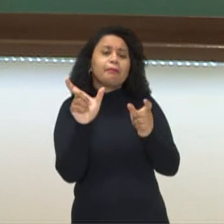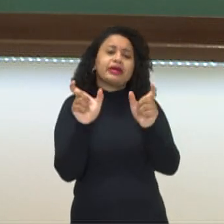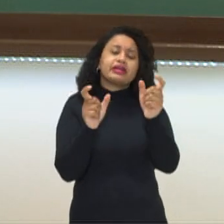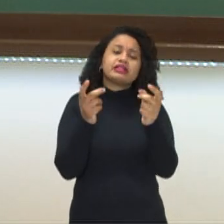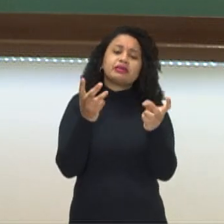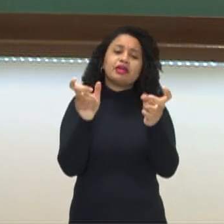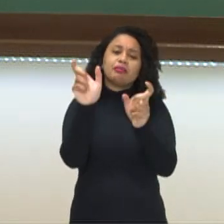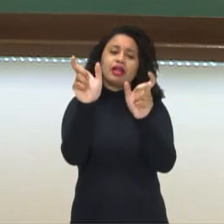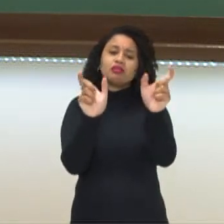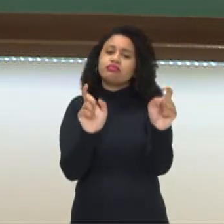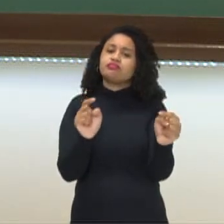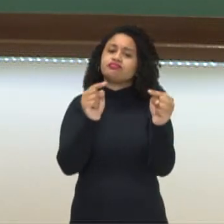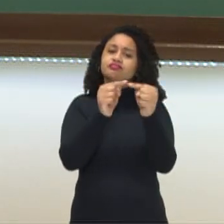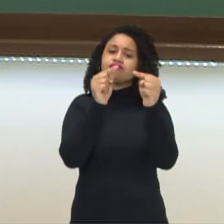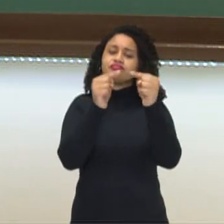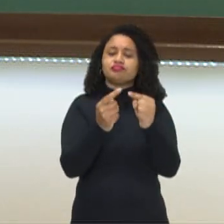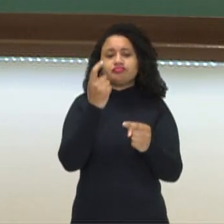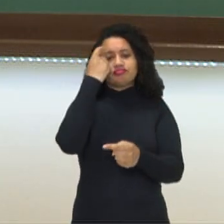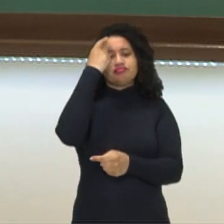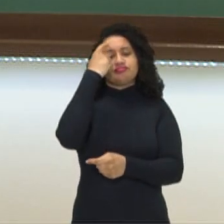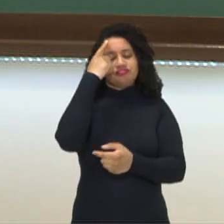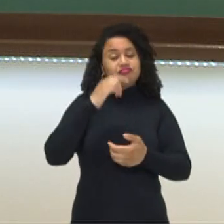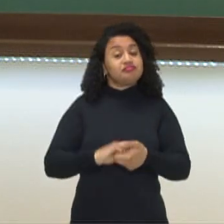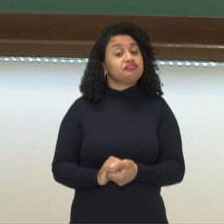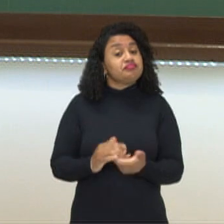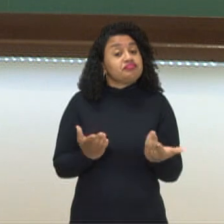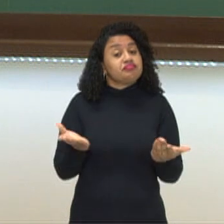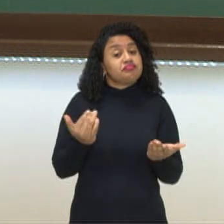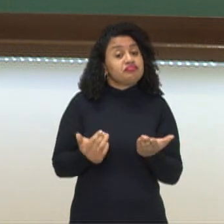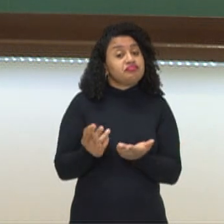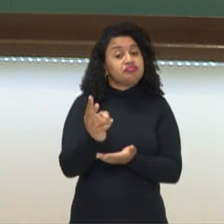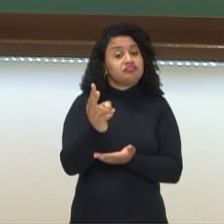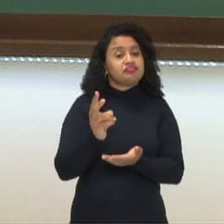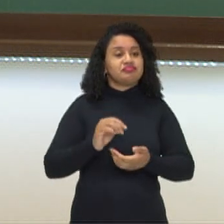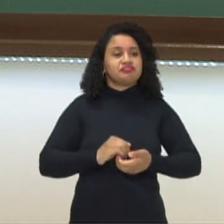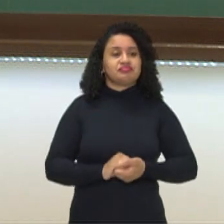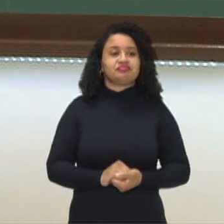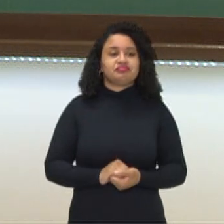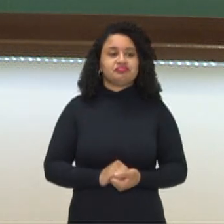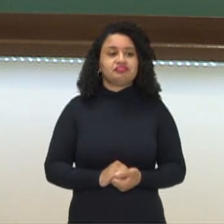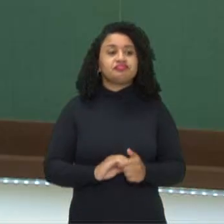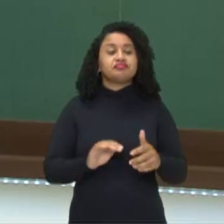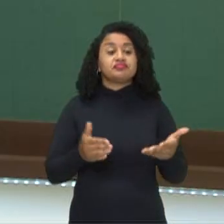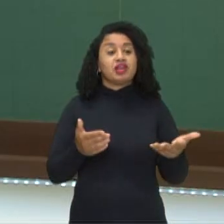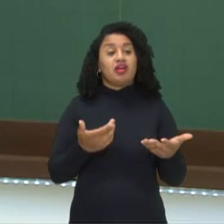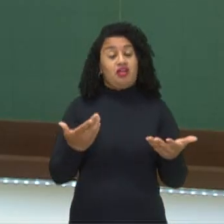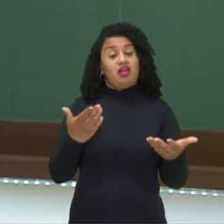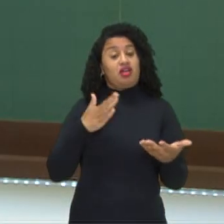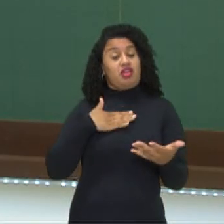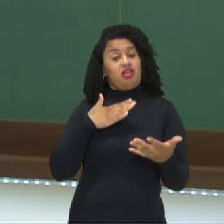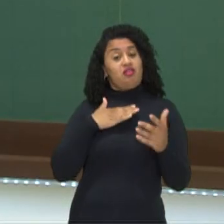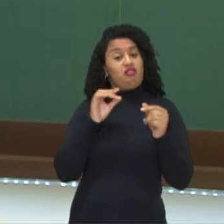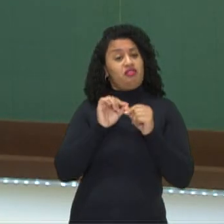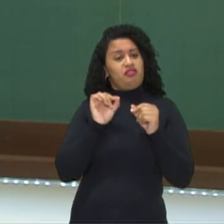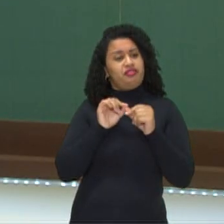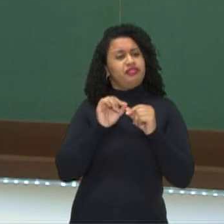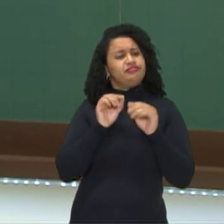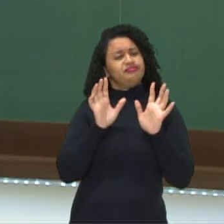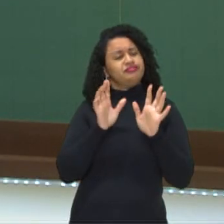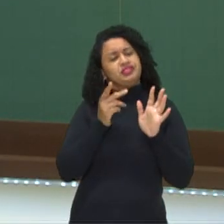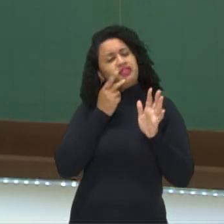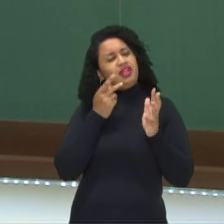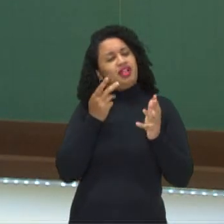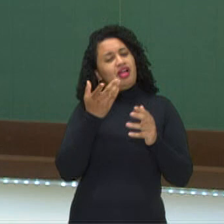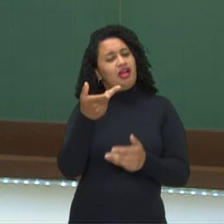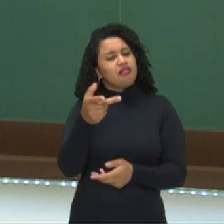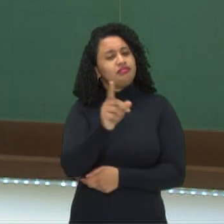bem rapidinho. Então, vamos continuar. Então, agora a embolada da prof, né? Não vou falar tão